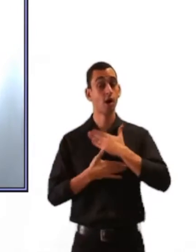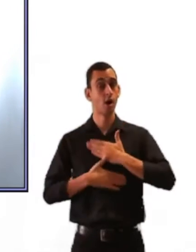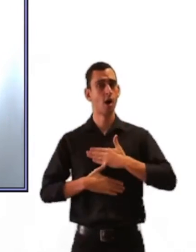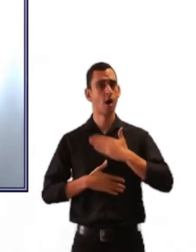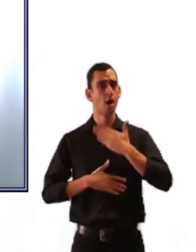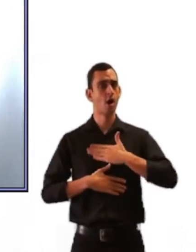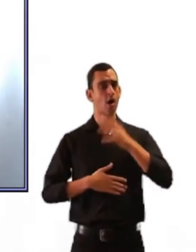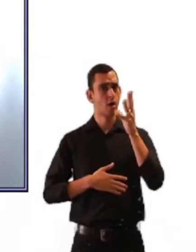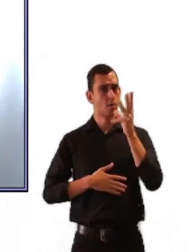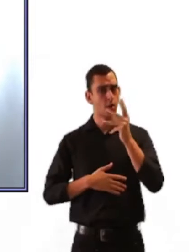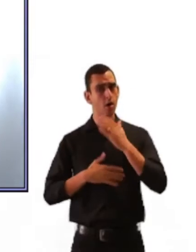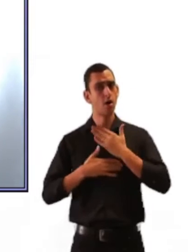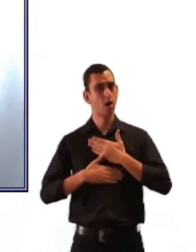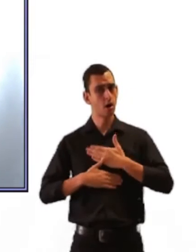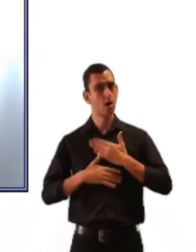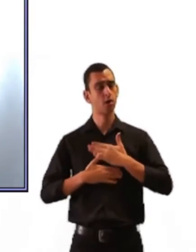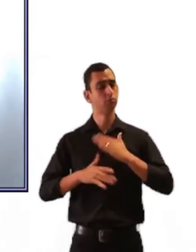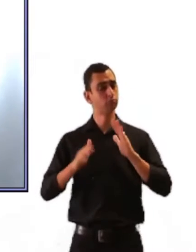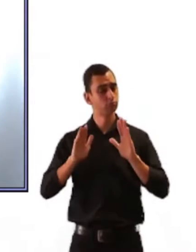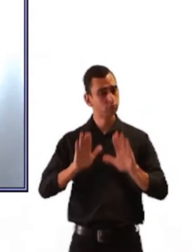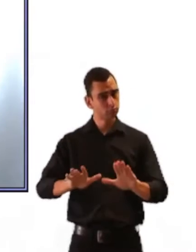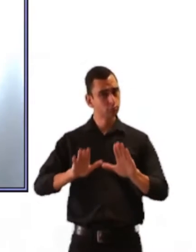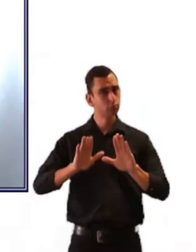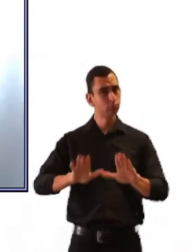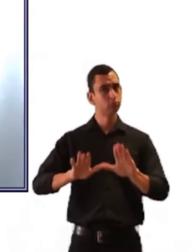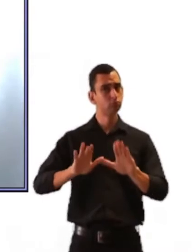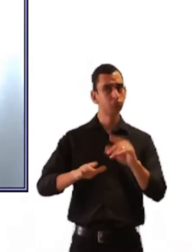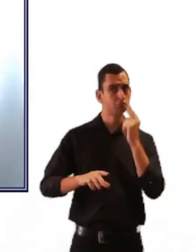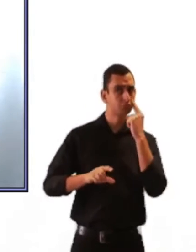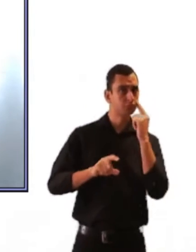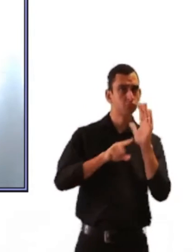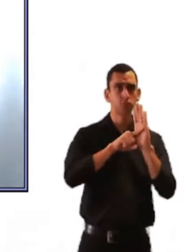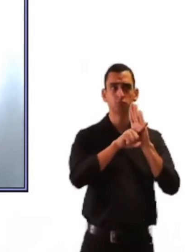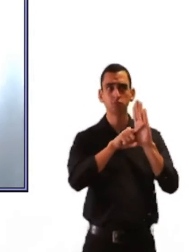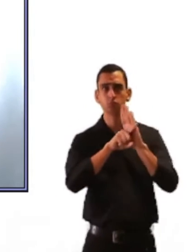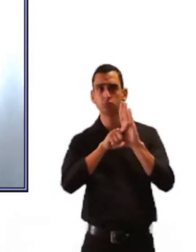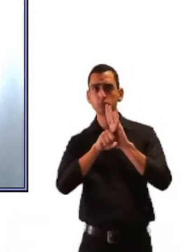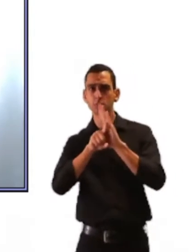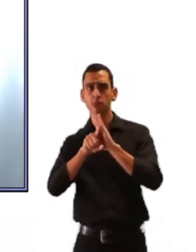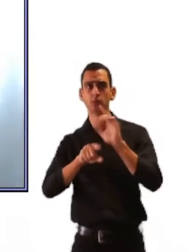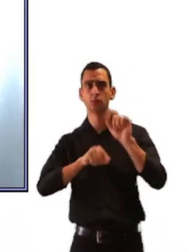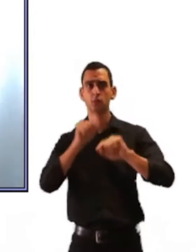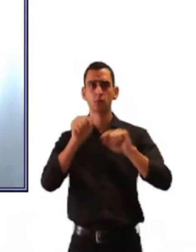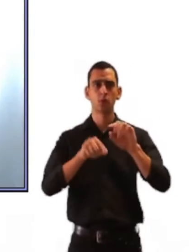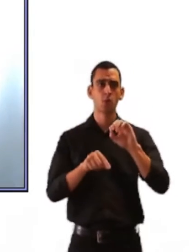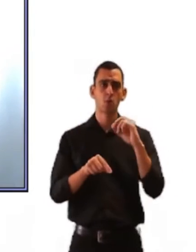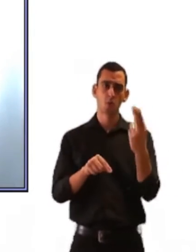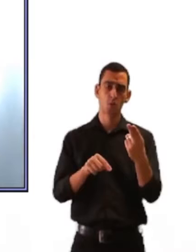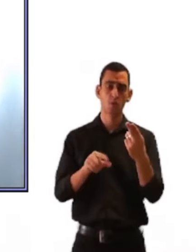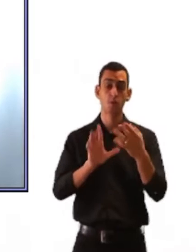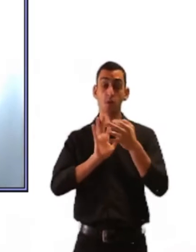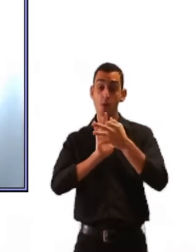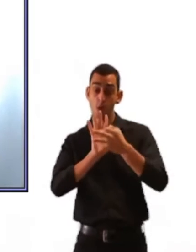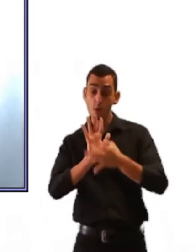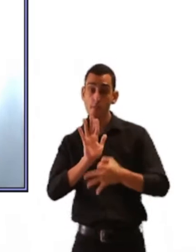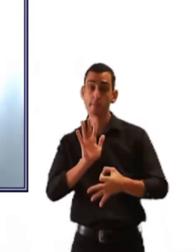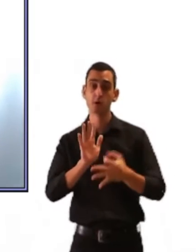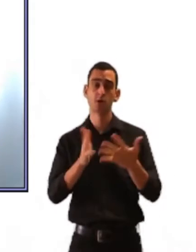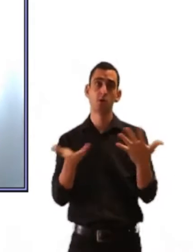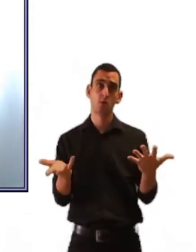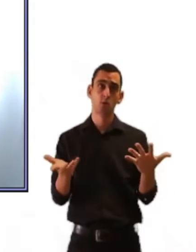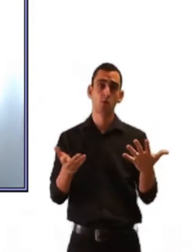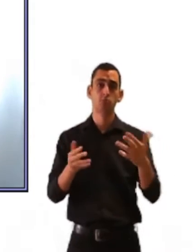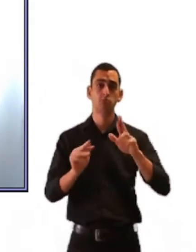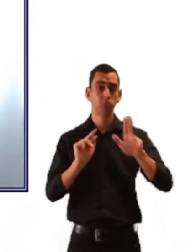Então, alguns doutrinadores que vão, né, criticar esse formato de decisão rápida vão dizer o seguinte: não, o